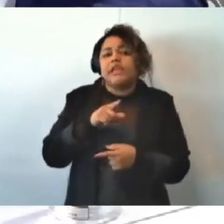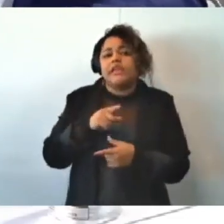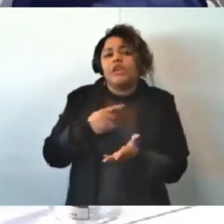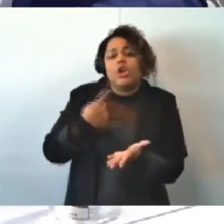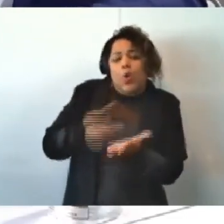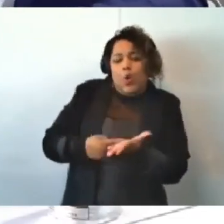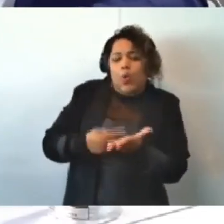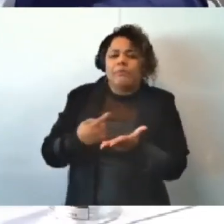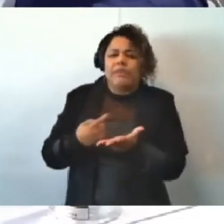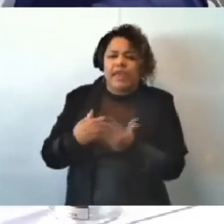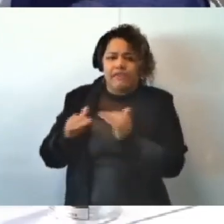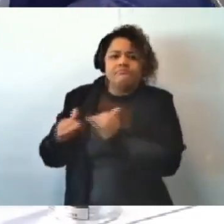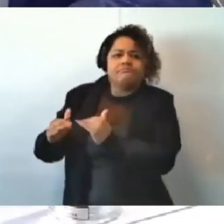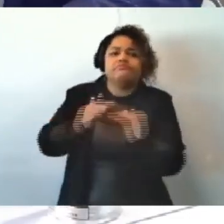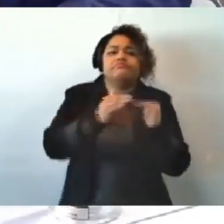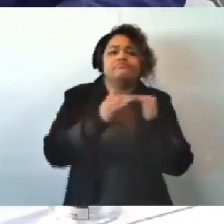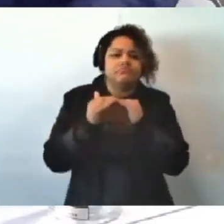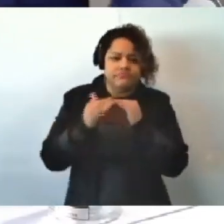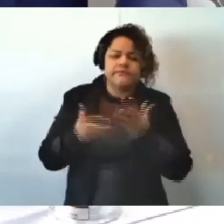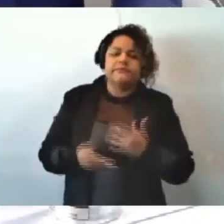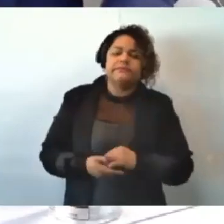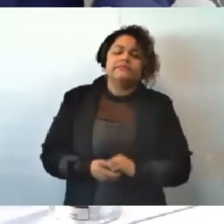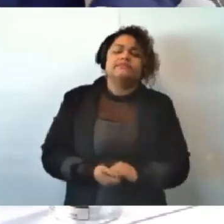Gomes. Obrigado, vereador.